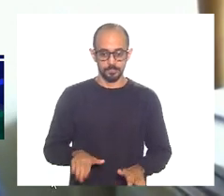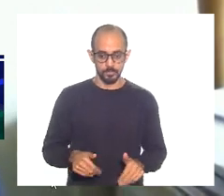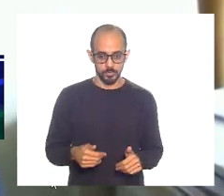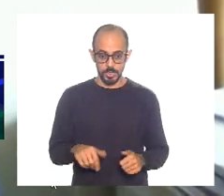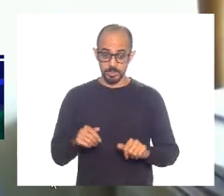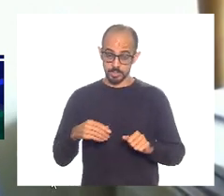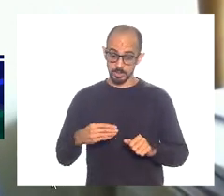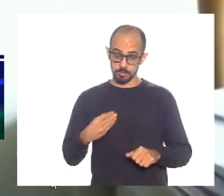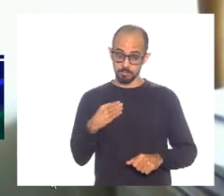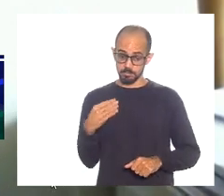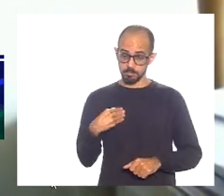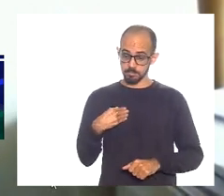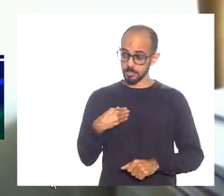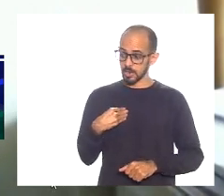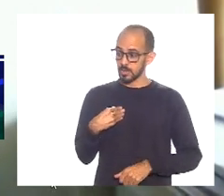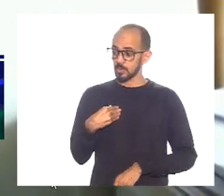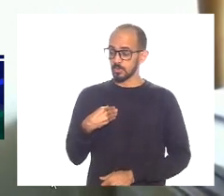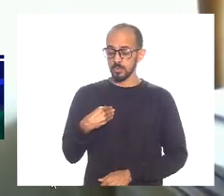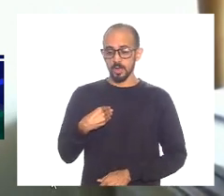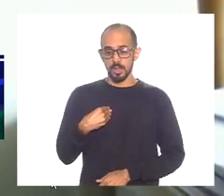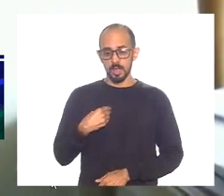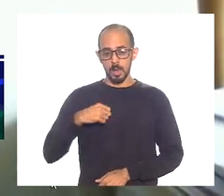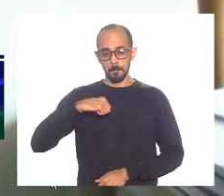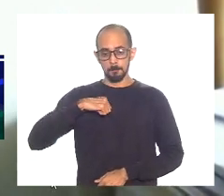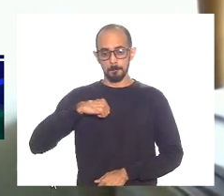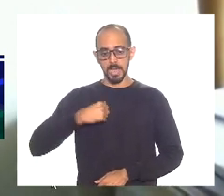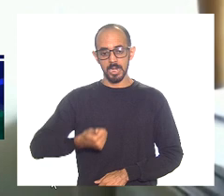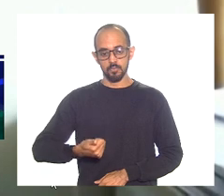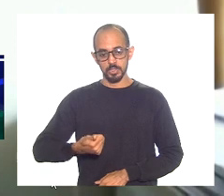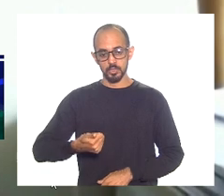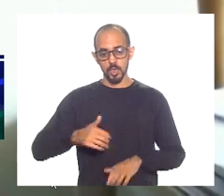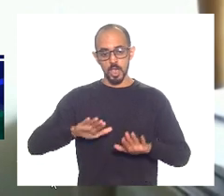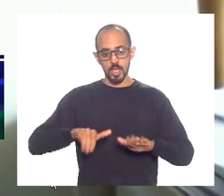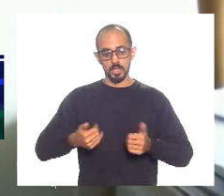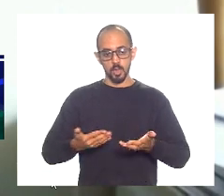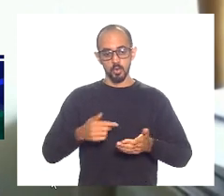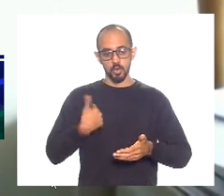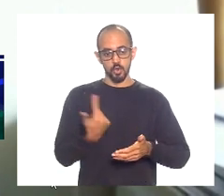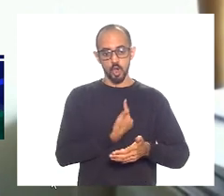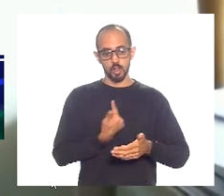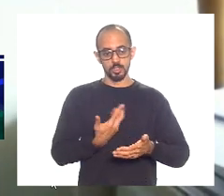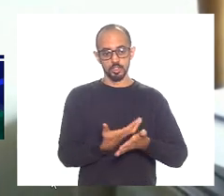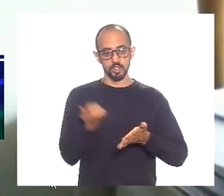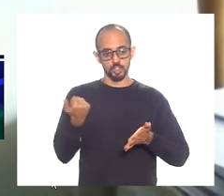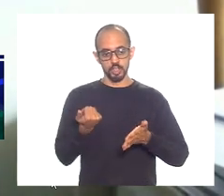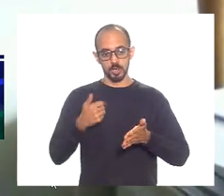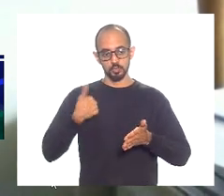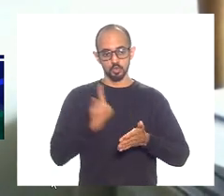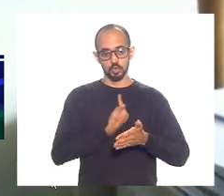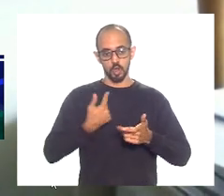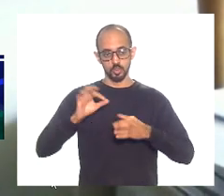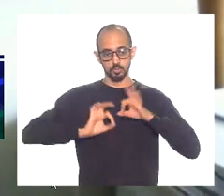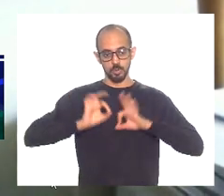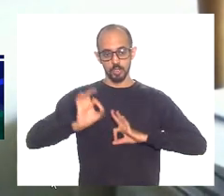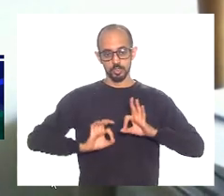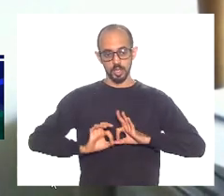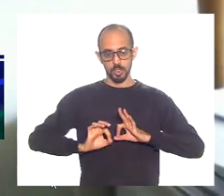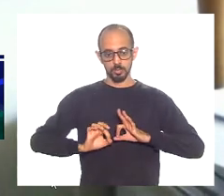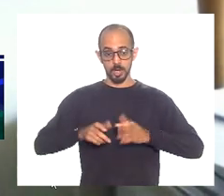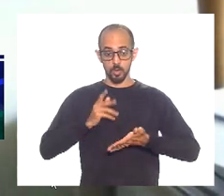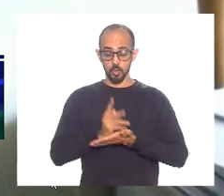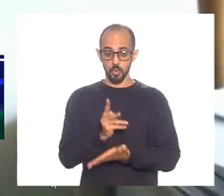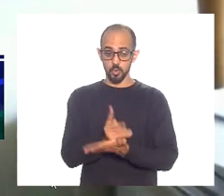esse benefício. Então, nós retiramos o nosso projeto para tramitar o projeto do